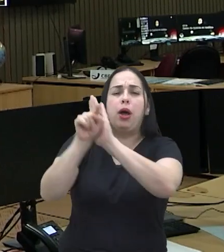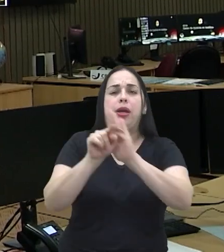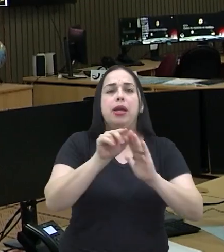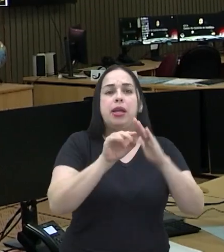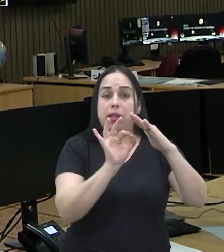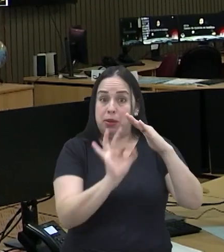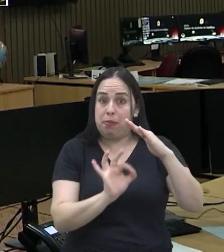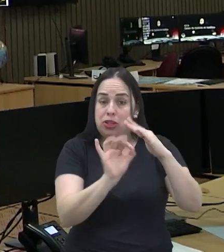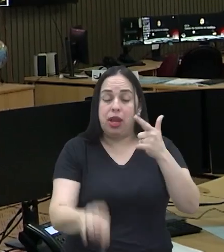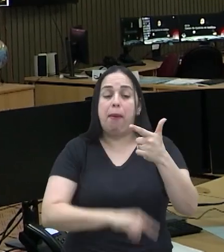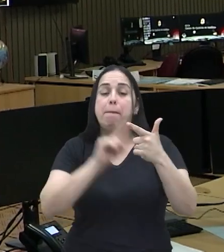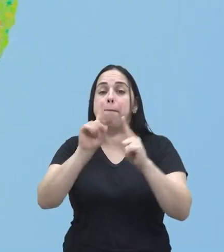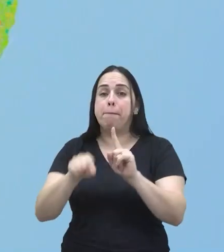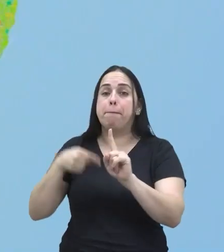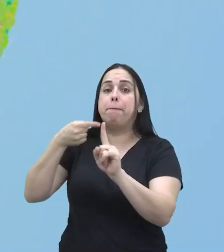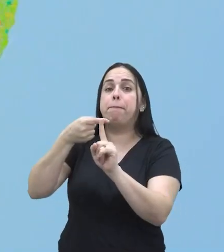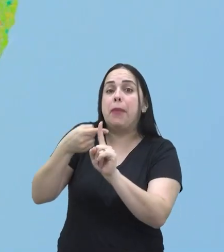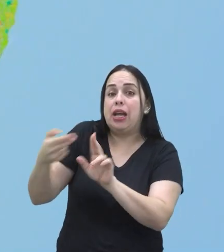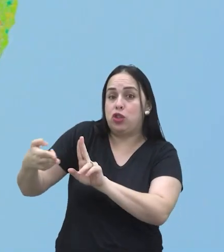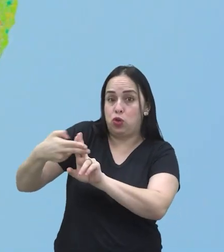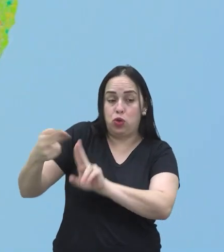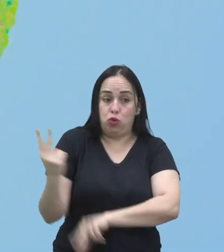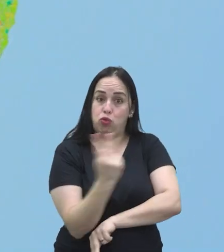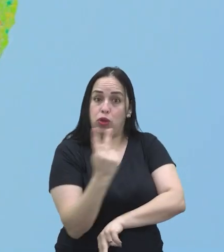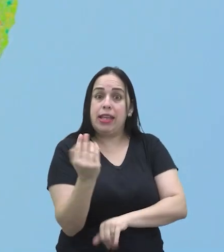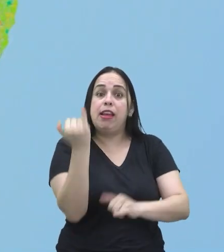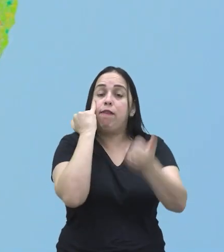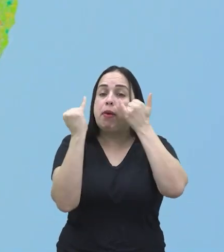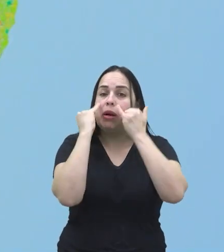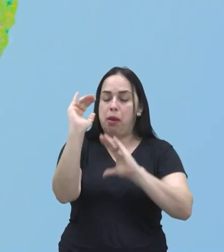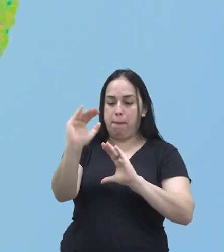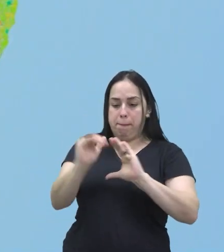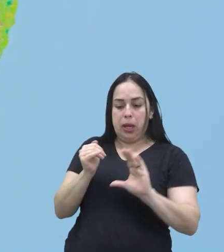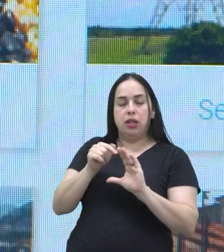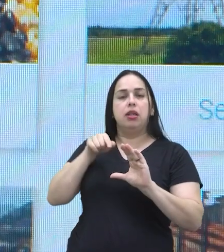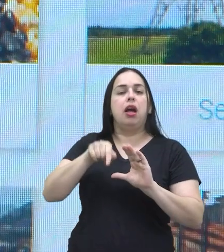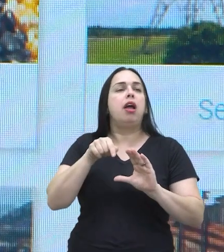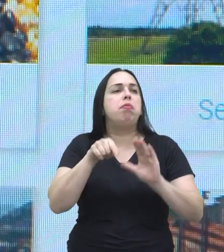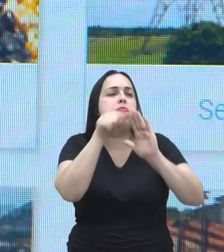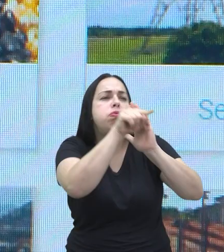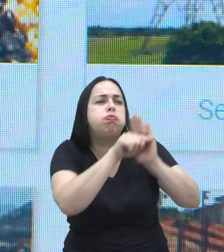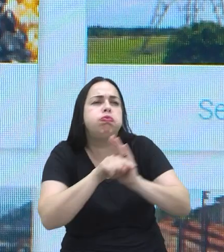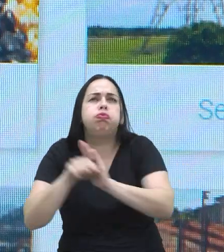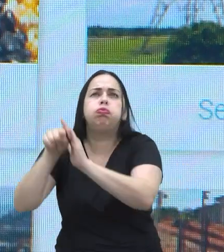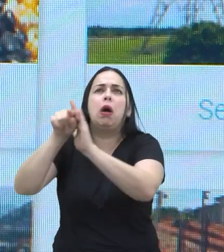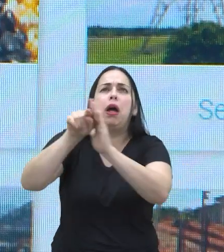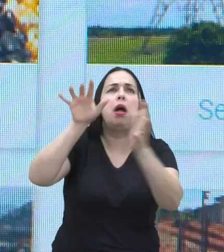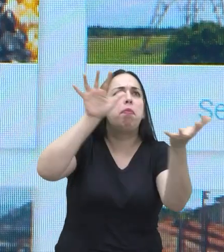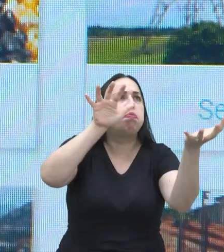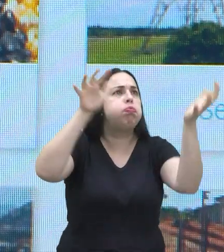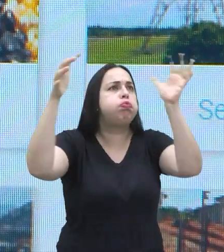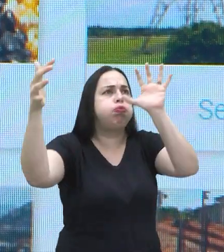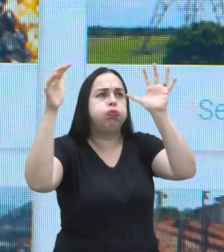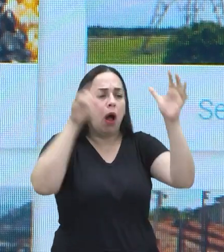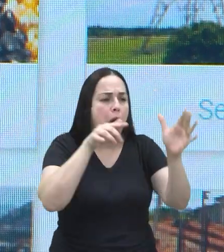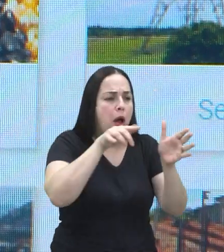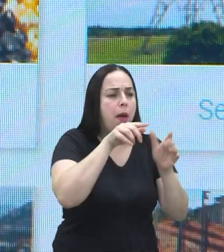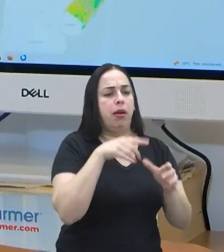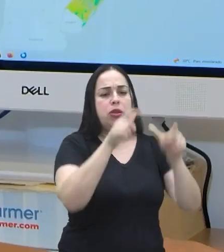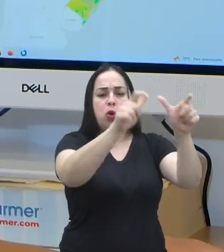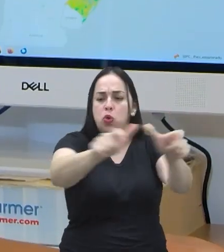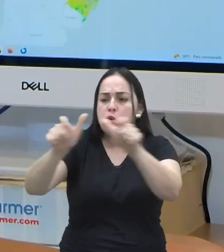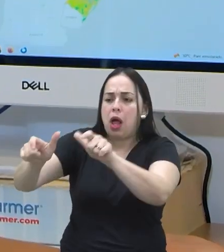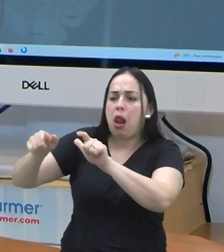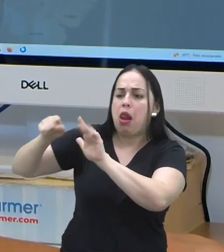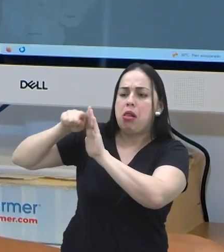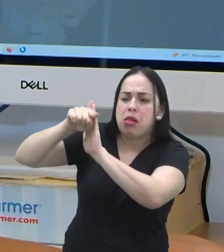o IBGE e SUS, por exemplo, o Adapta Brasil consegue mapear os riscos climáticos em diversos setores estratégicos